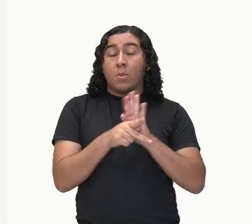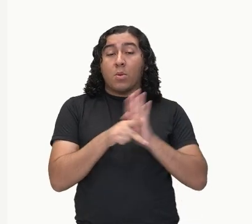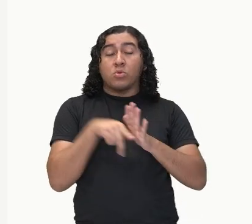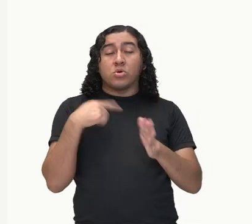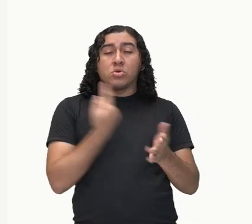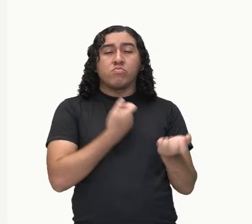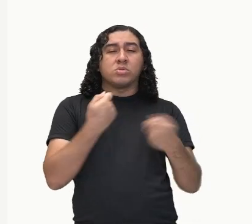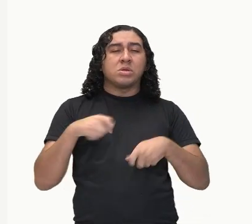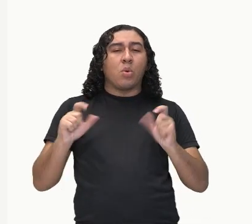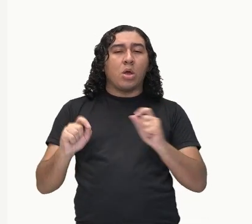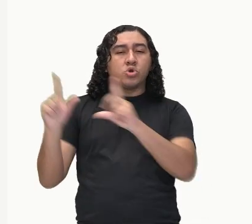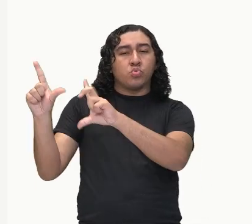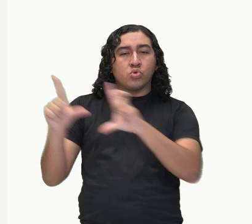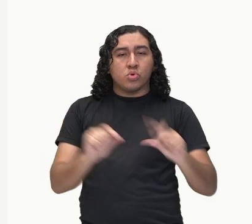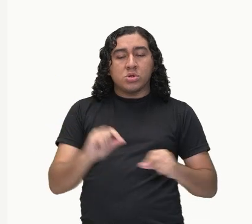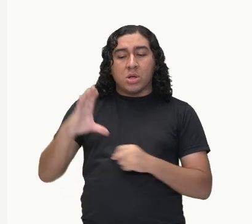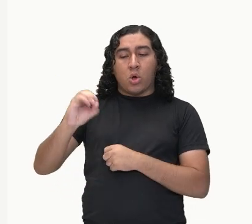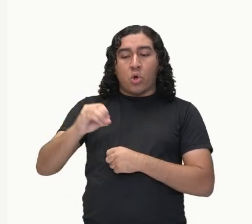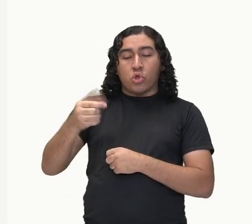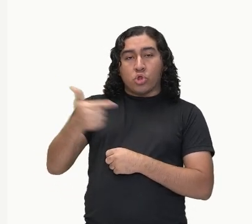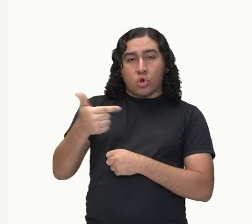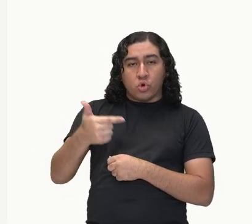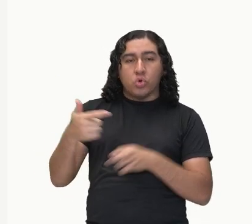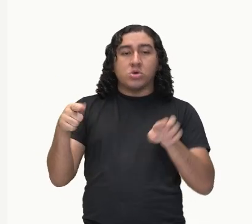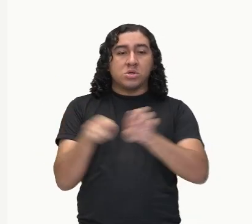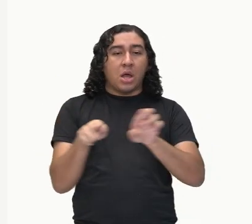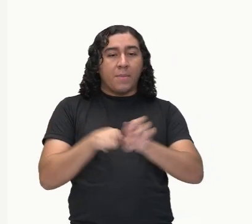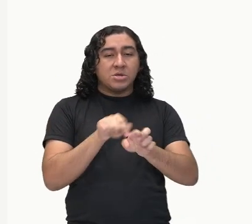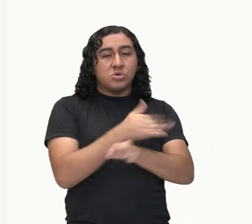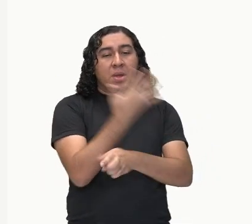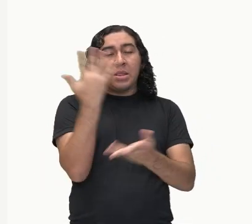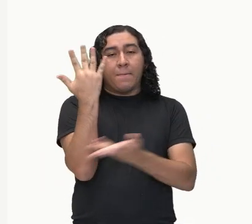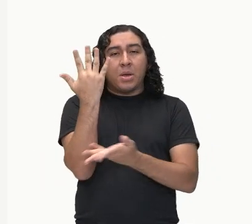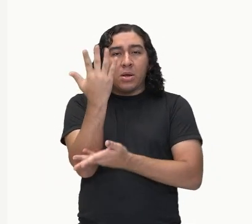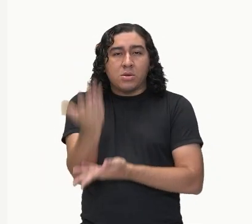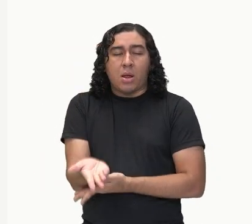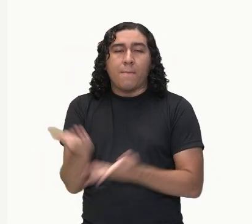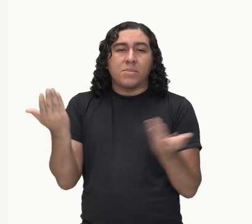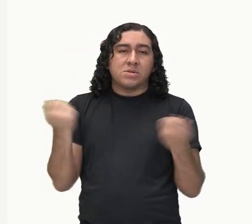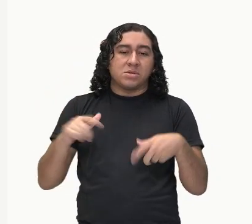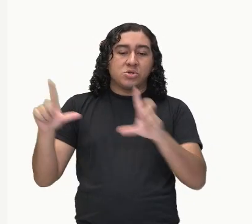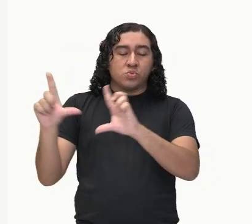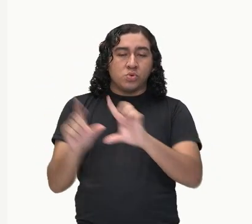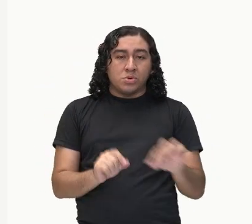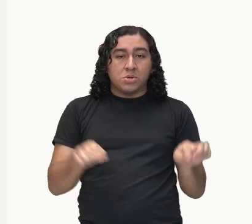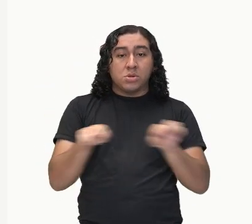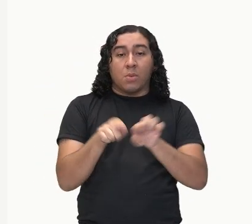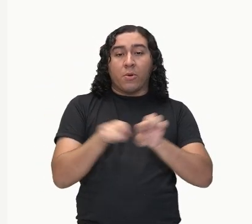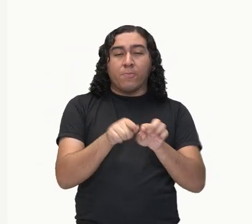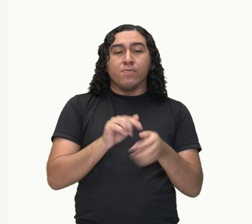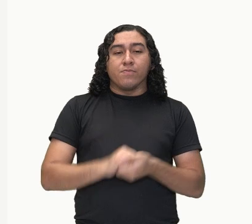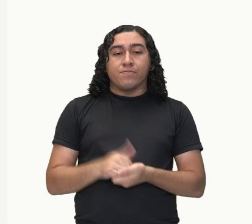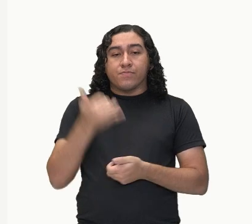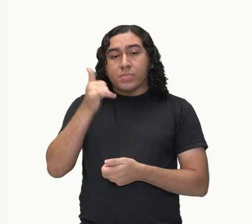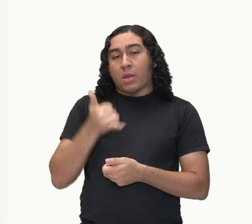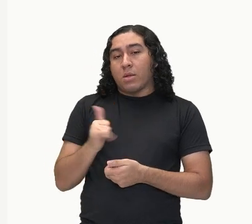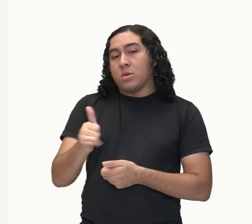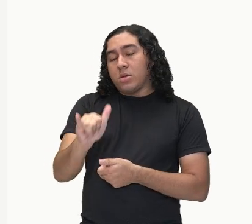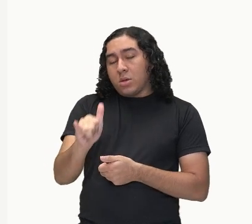reduzir as emissões de CO2, desmatamento, geração de energia sem